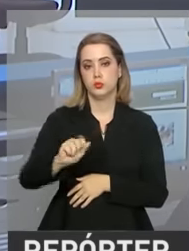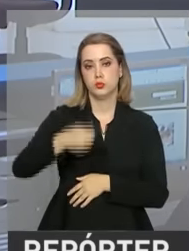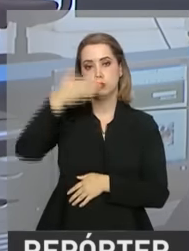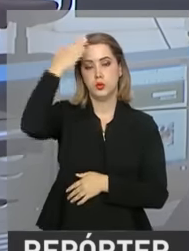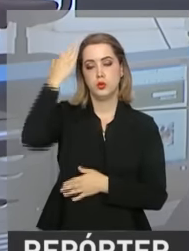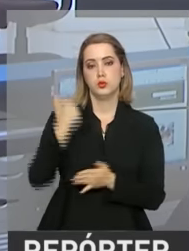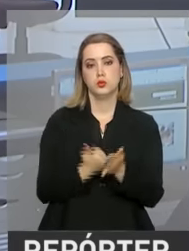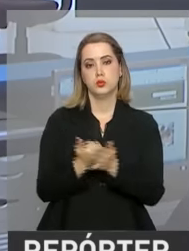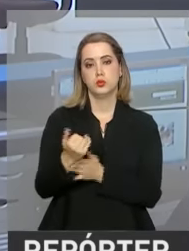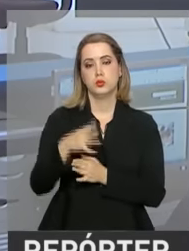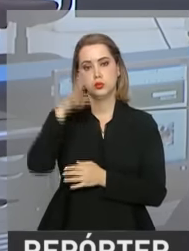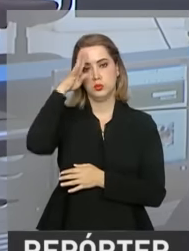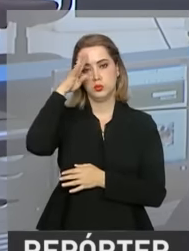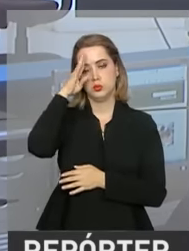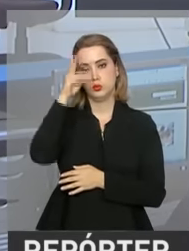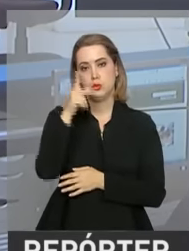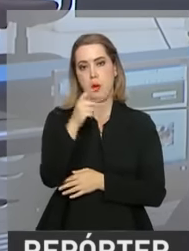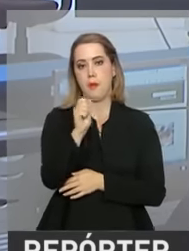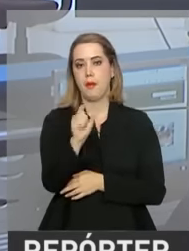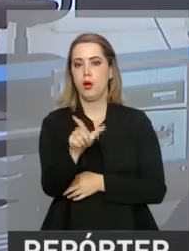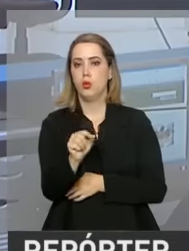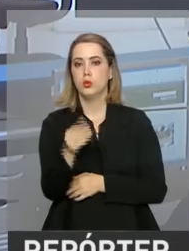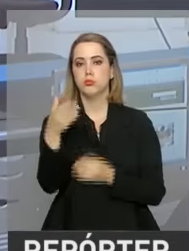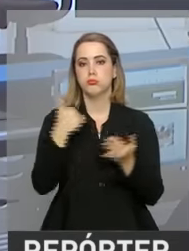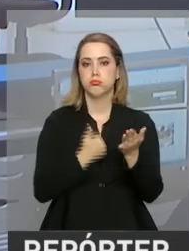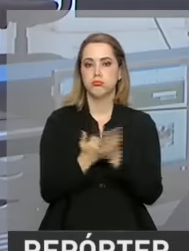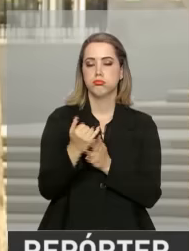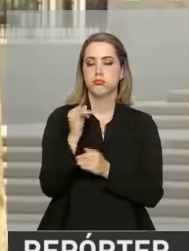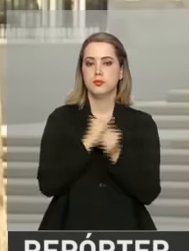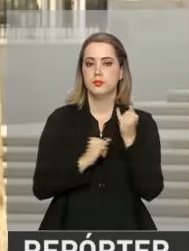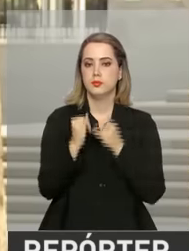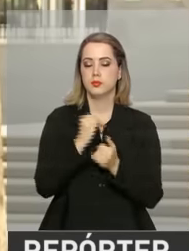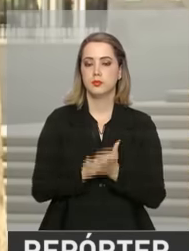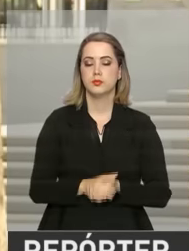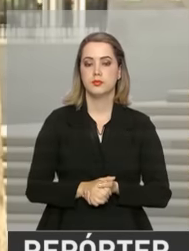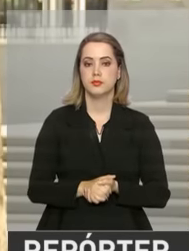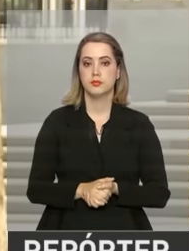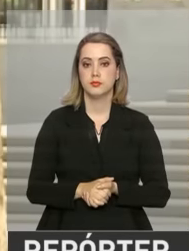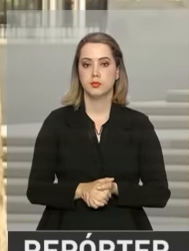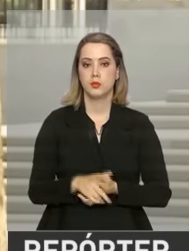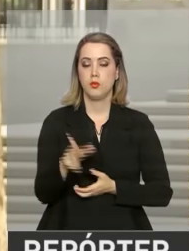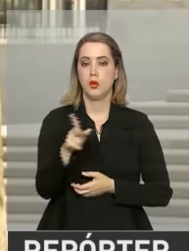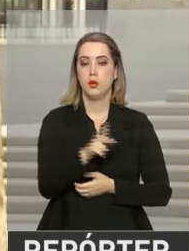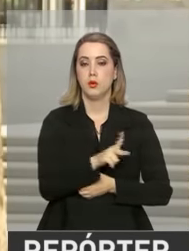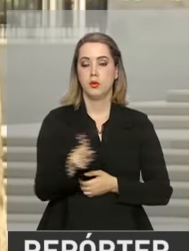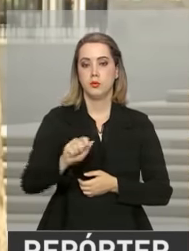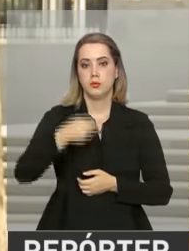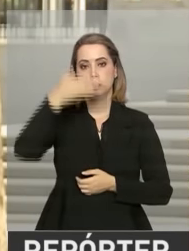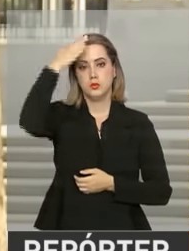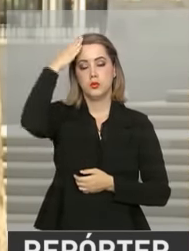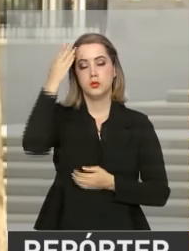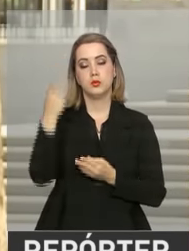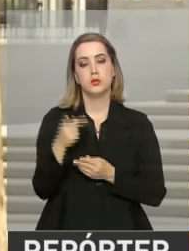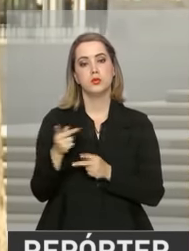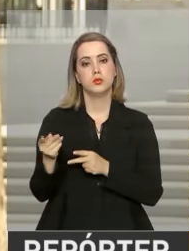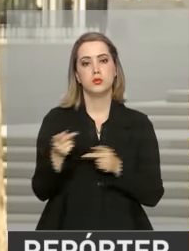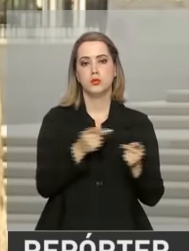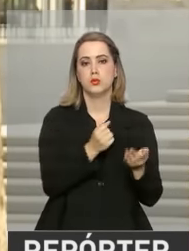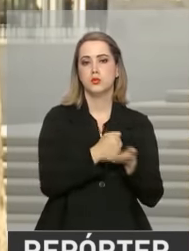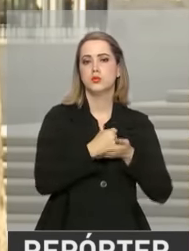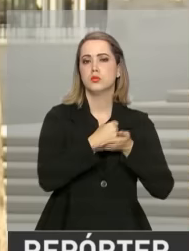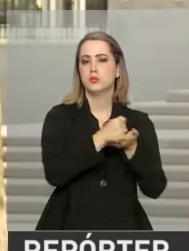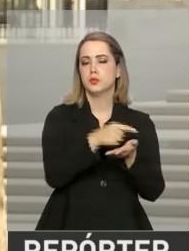nesta quarta-feira. O repórter Paulo La Sálvia tem mais informações. O presidente Michel Temer entrega nesta quarta-feira